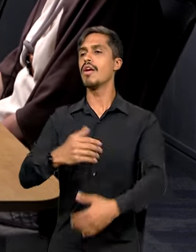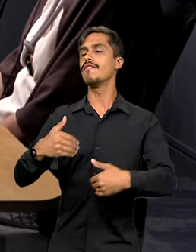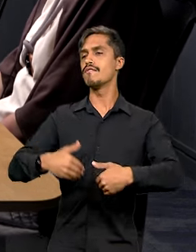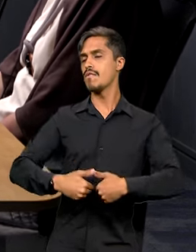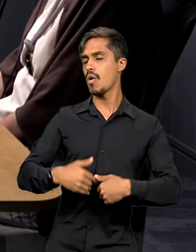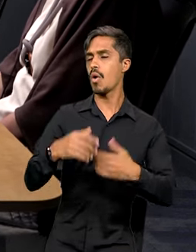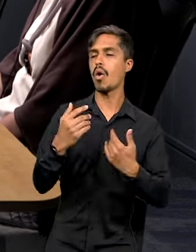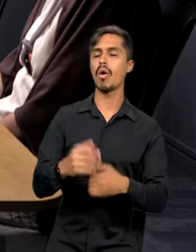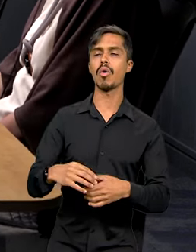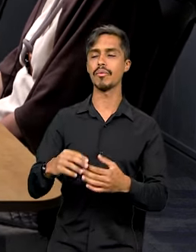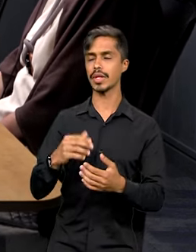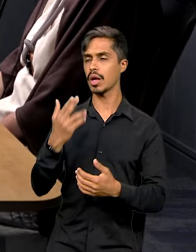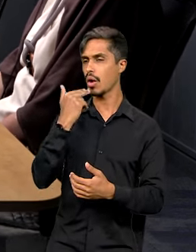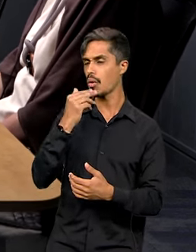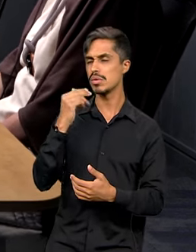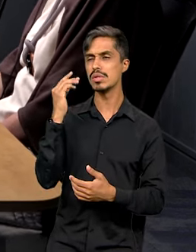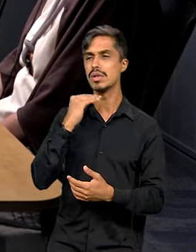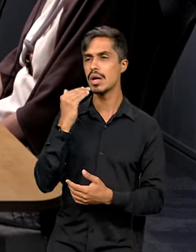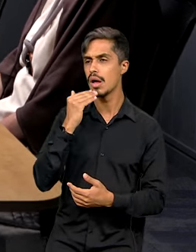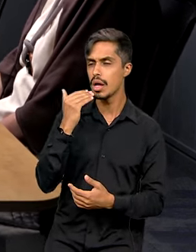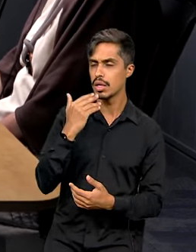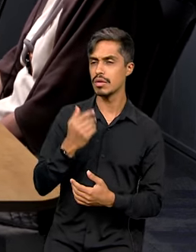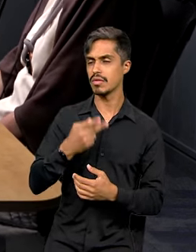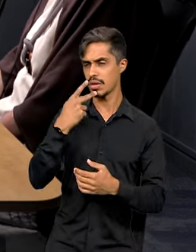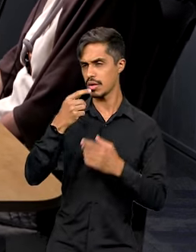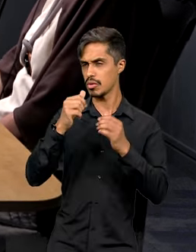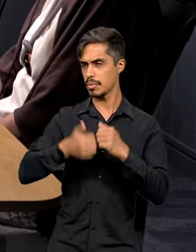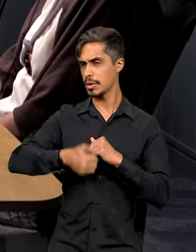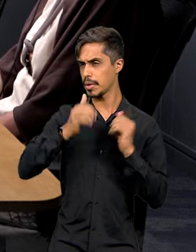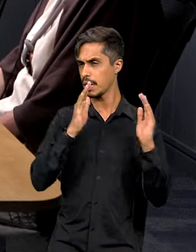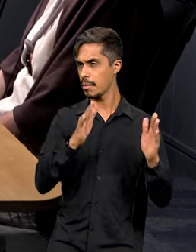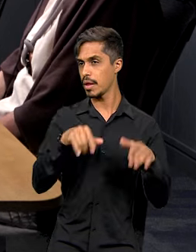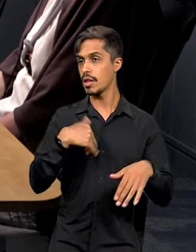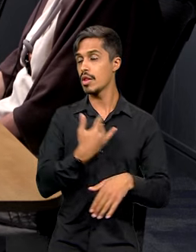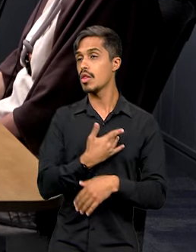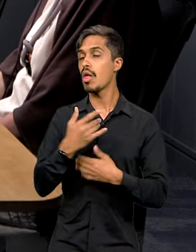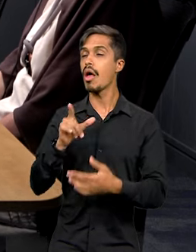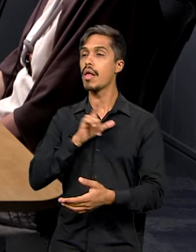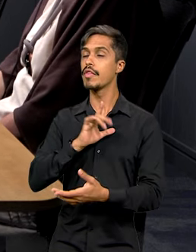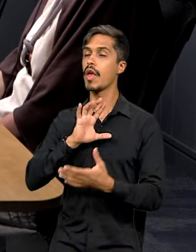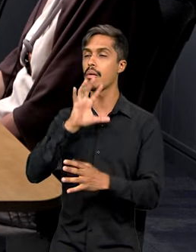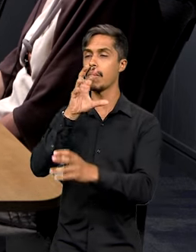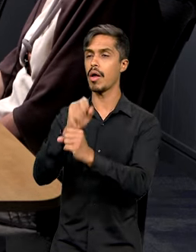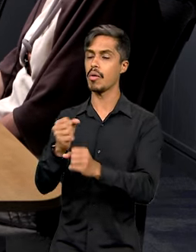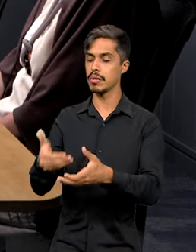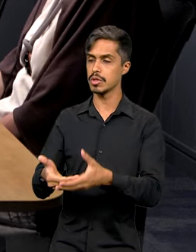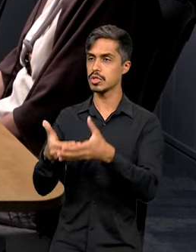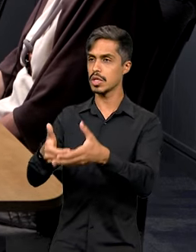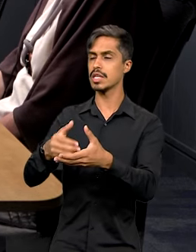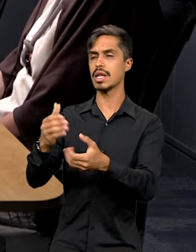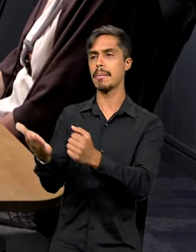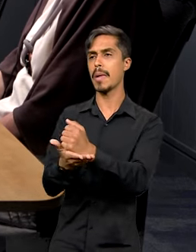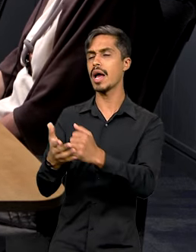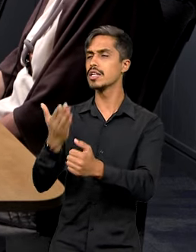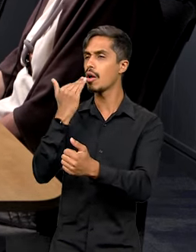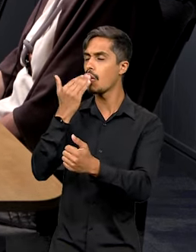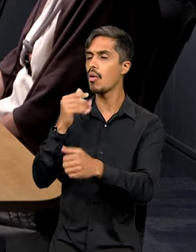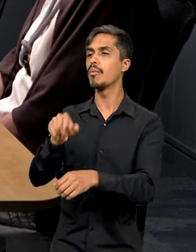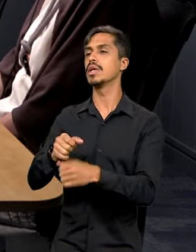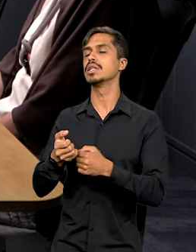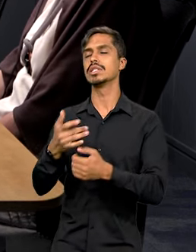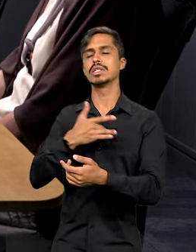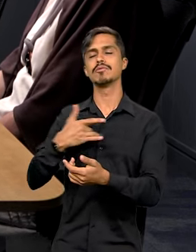malnutrição como a gente falou no primeiro no primeiro bloco nós temos ações como a composição de uma cesta básica saudável e a